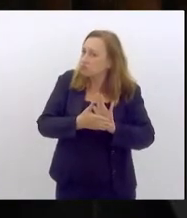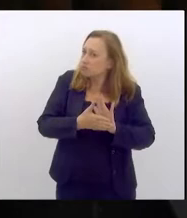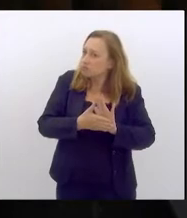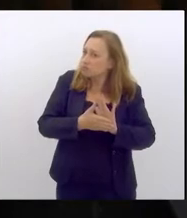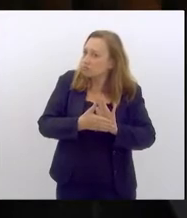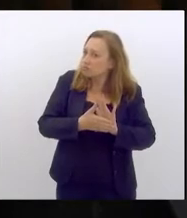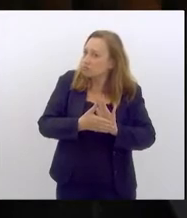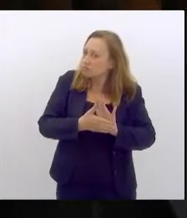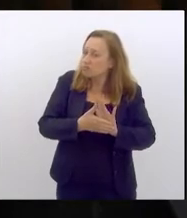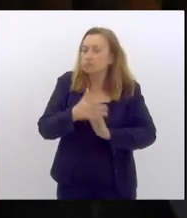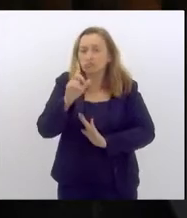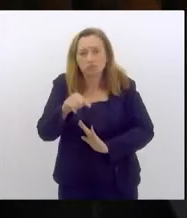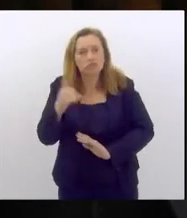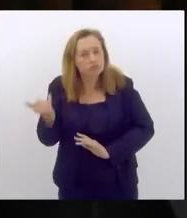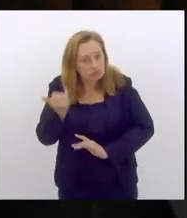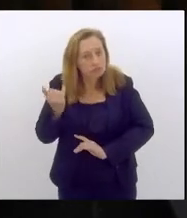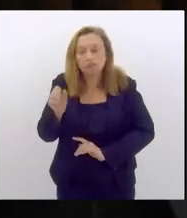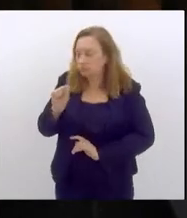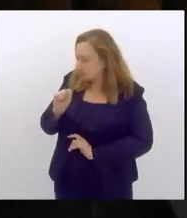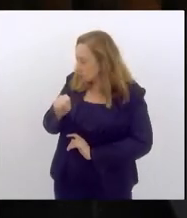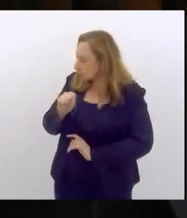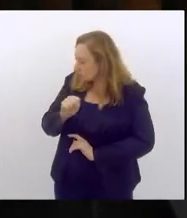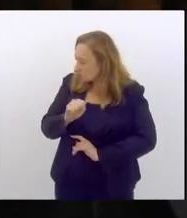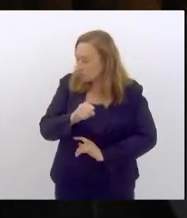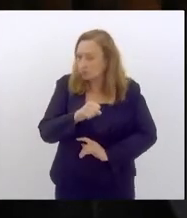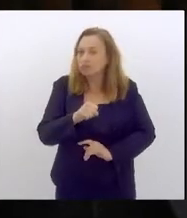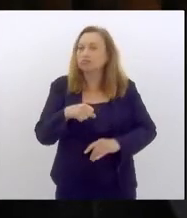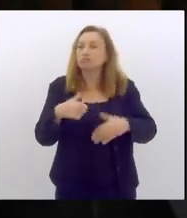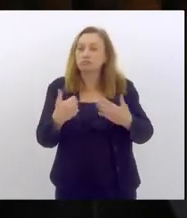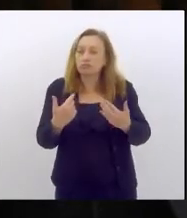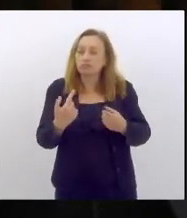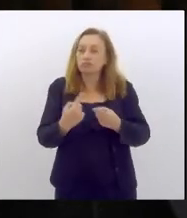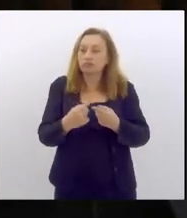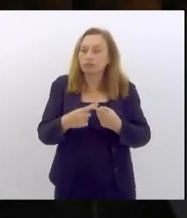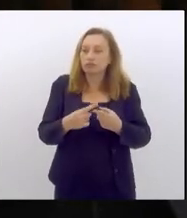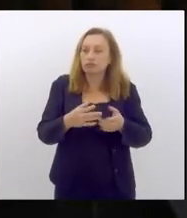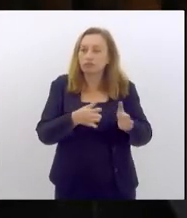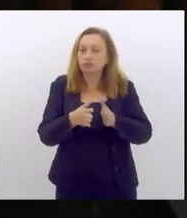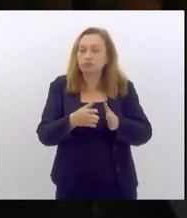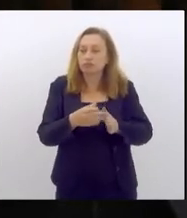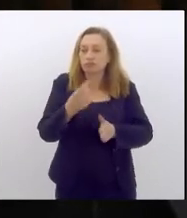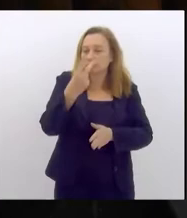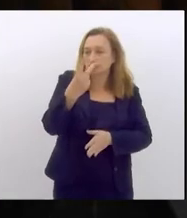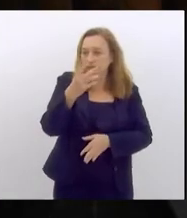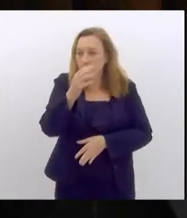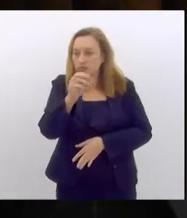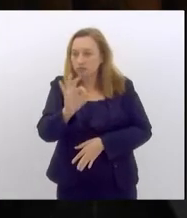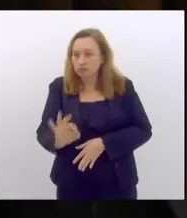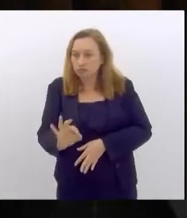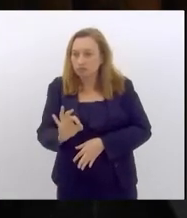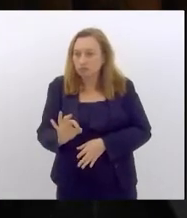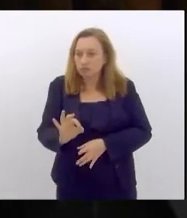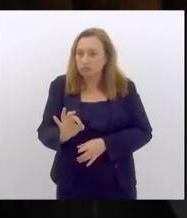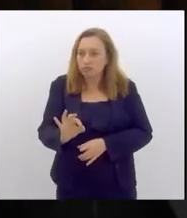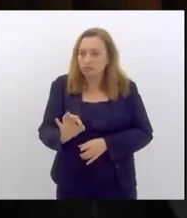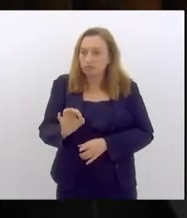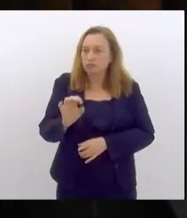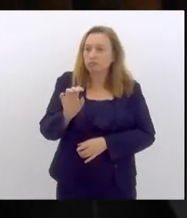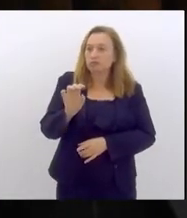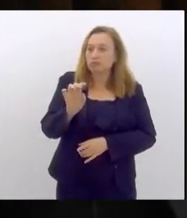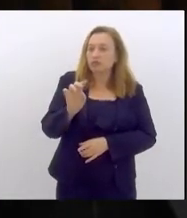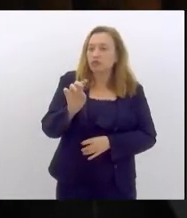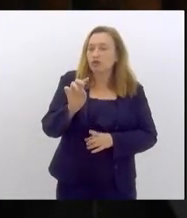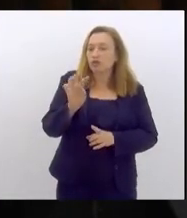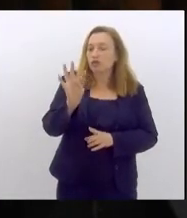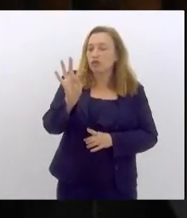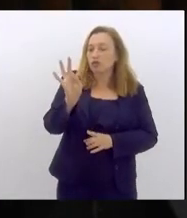é importante? É, porque vai se acessar os 2,5% do Fundeb. Mas tem que estar junto